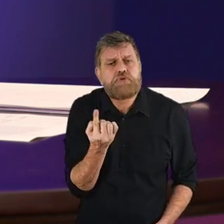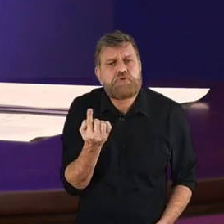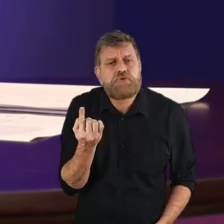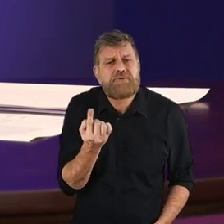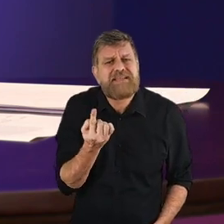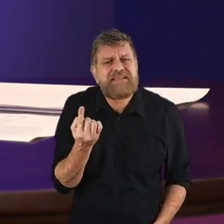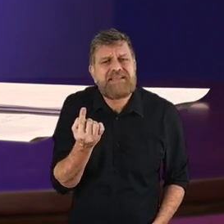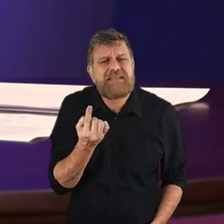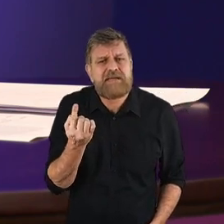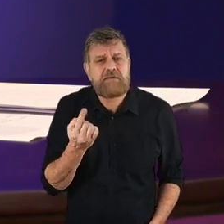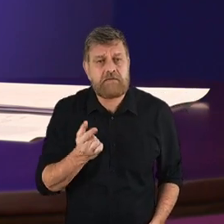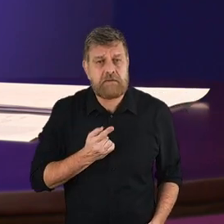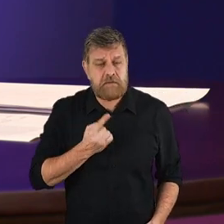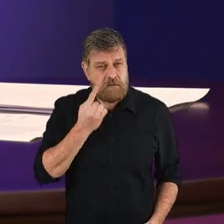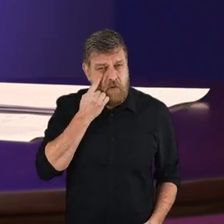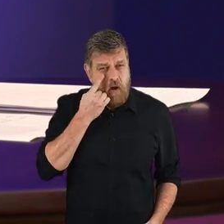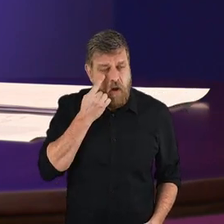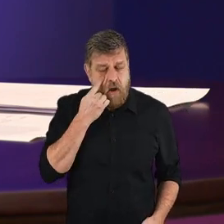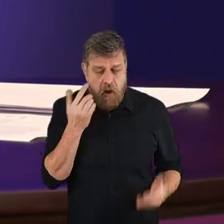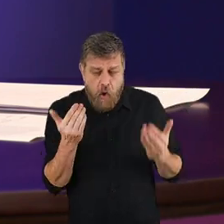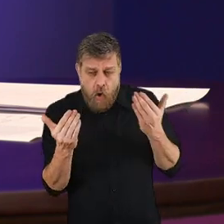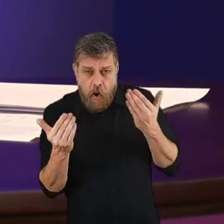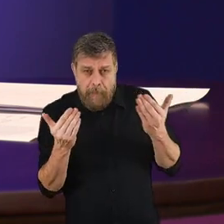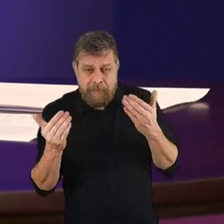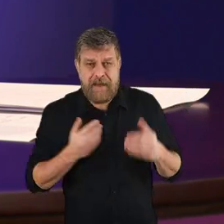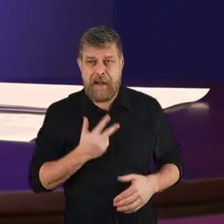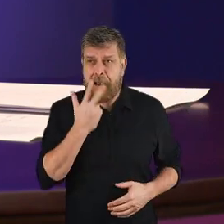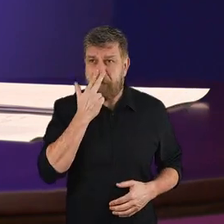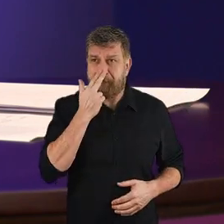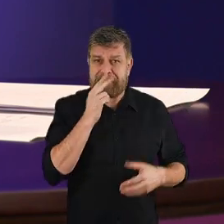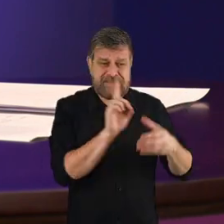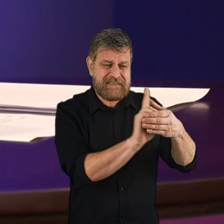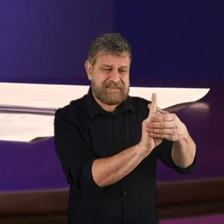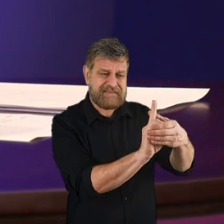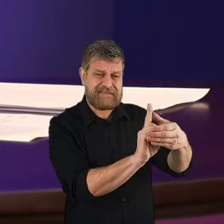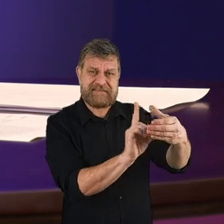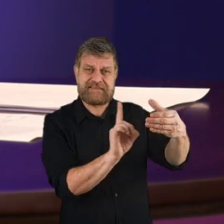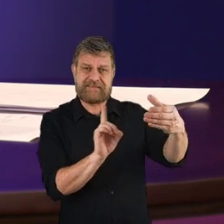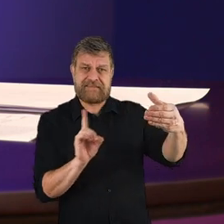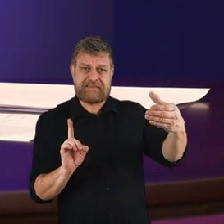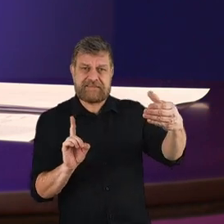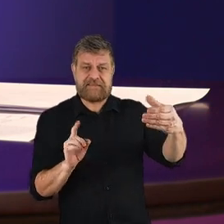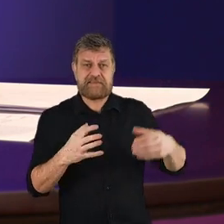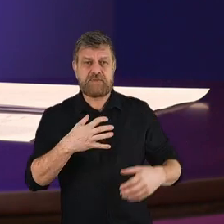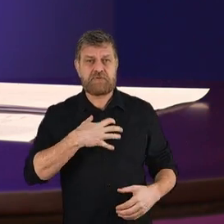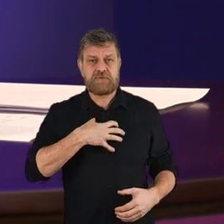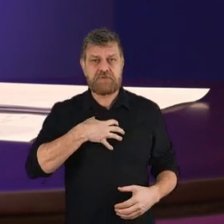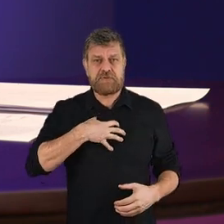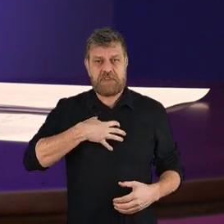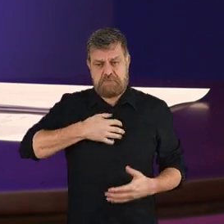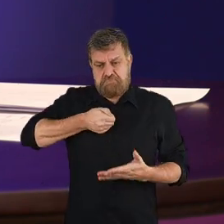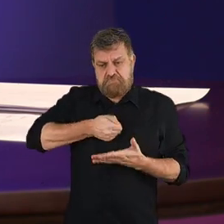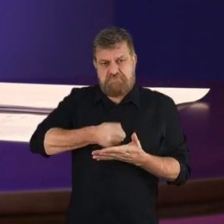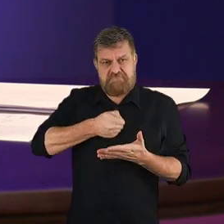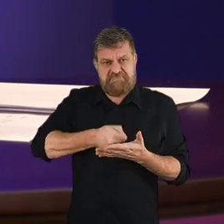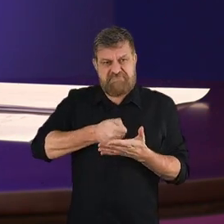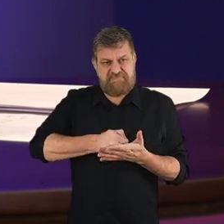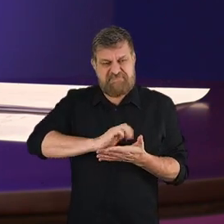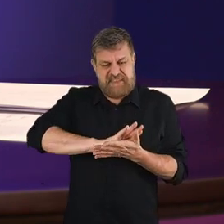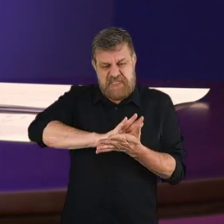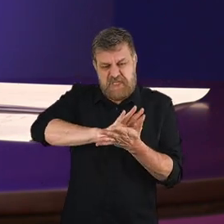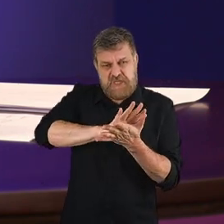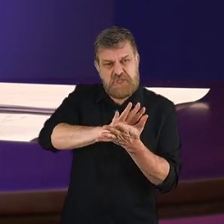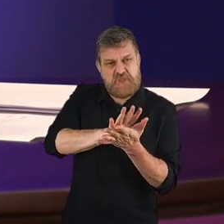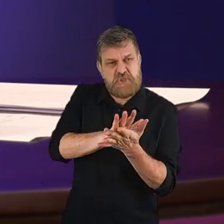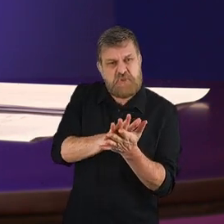está tão... Veja, é esse desenraizamento colocado de uma maneira ainda mais, se